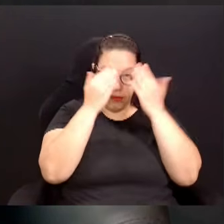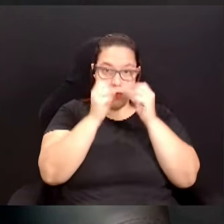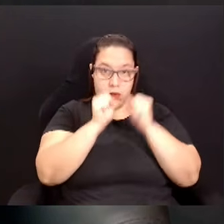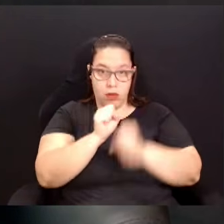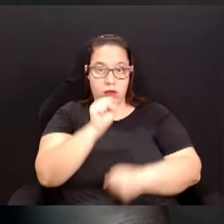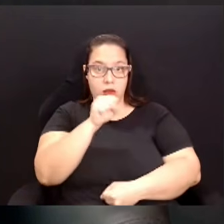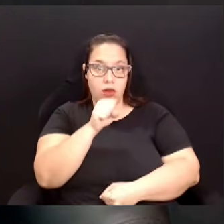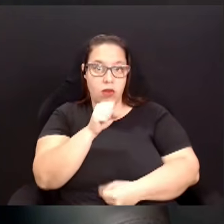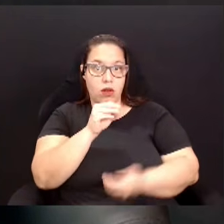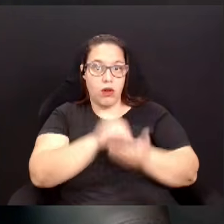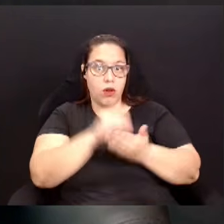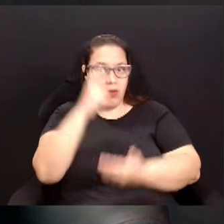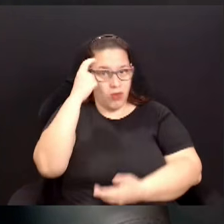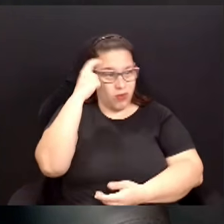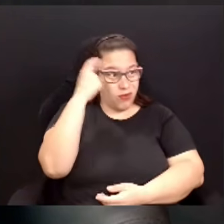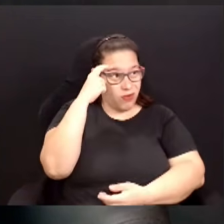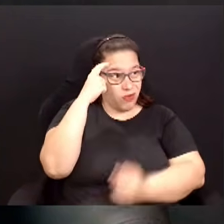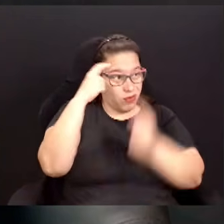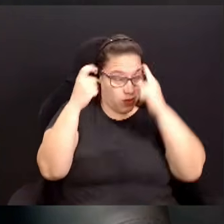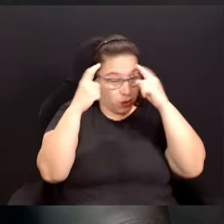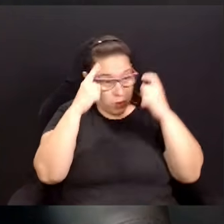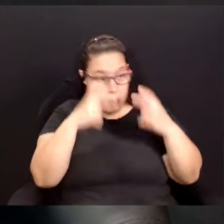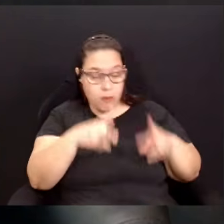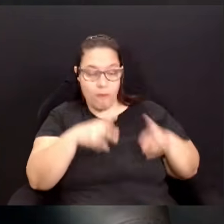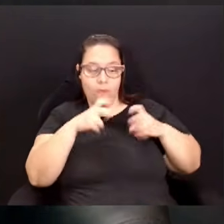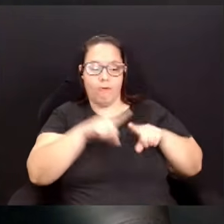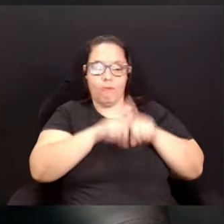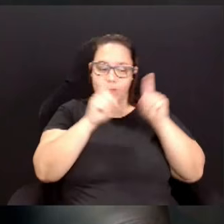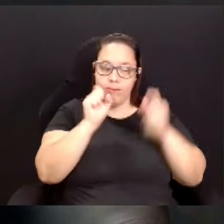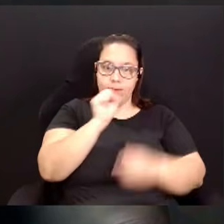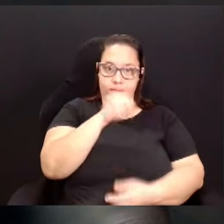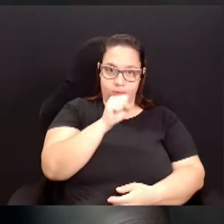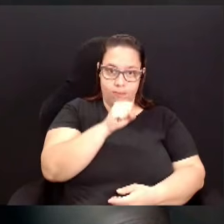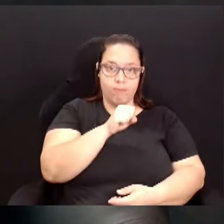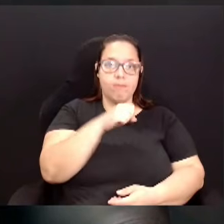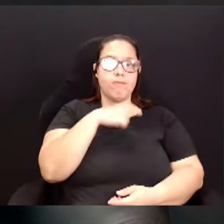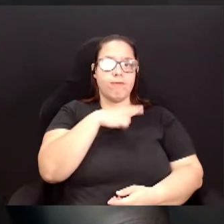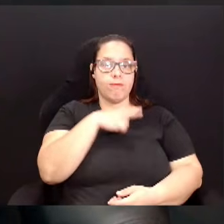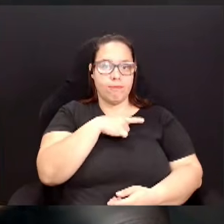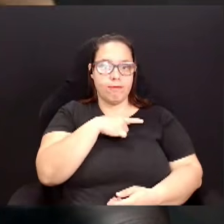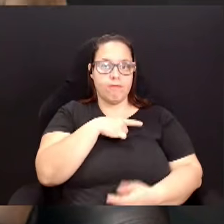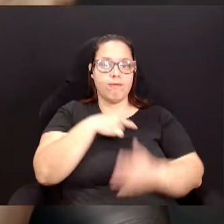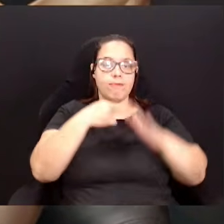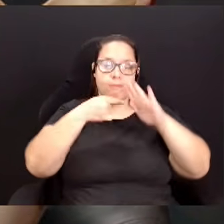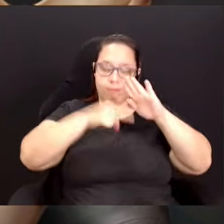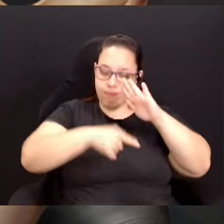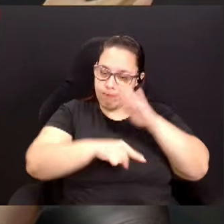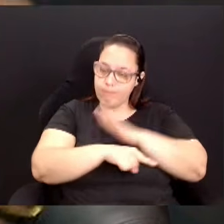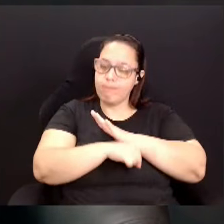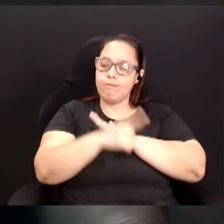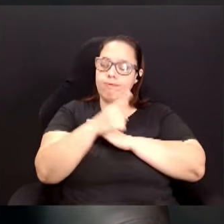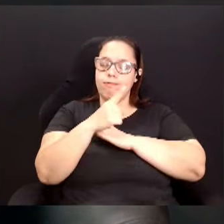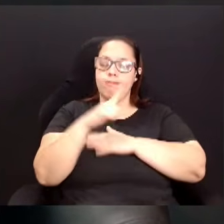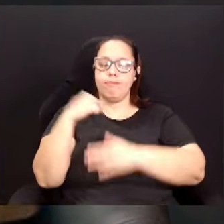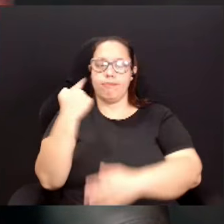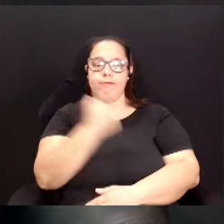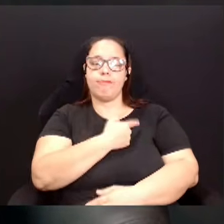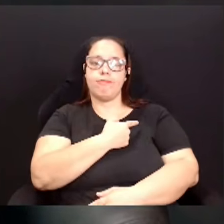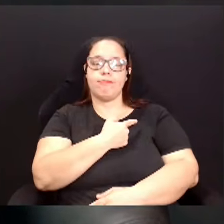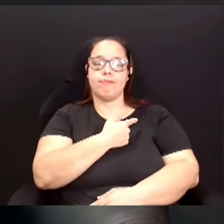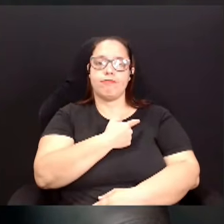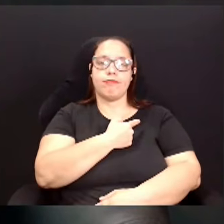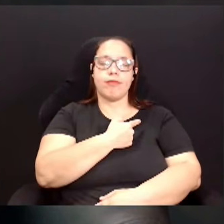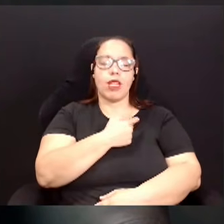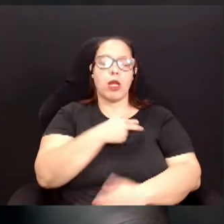de como a gente se vê, mas pode sim. Pode ter esse fundo ali voltado à nossa, como a gente se viu ali nos